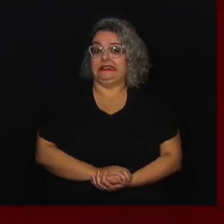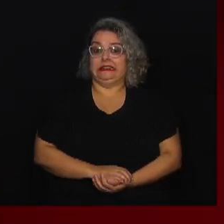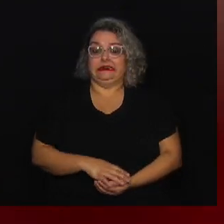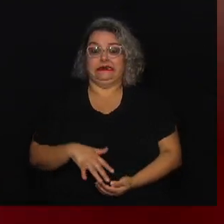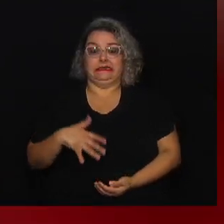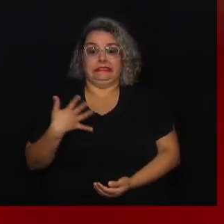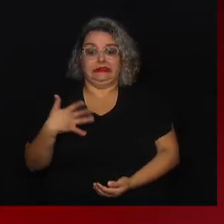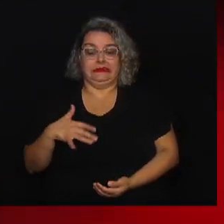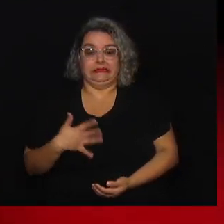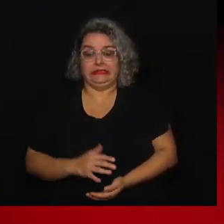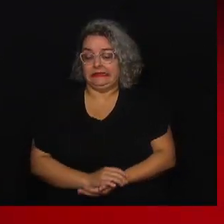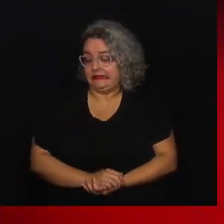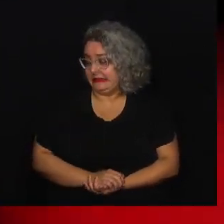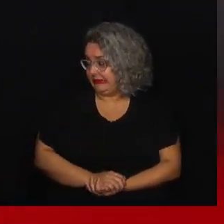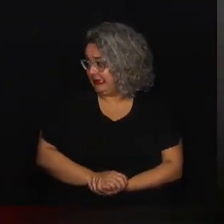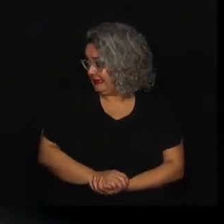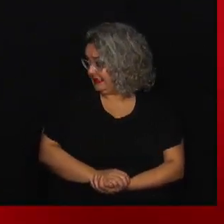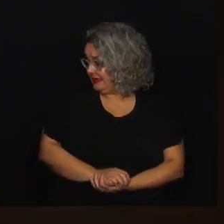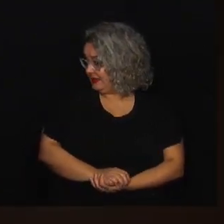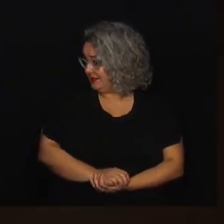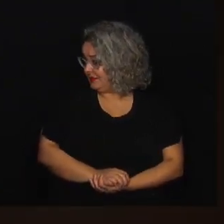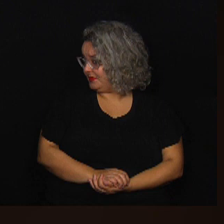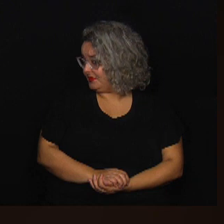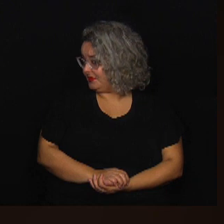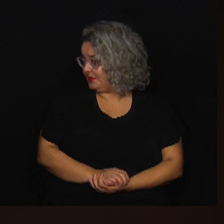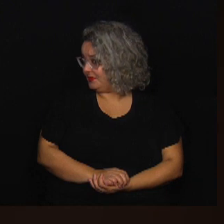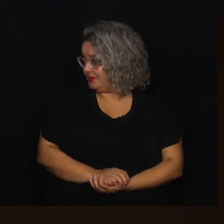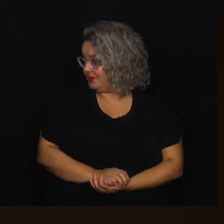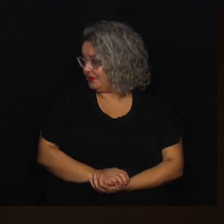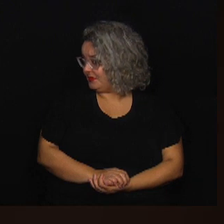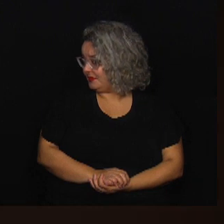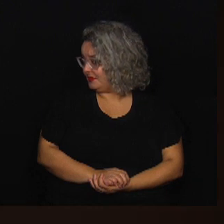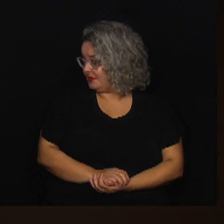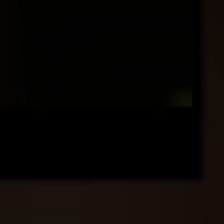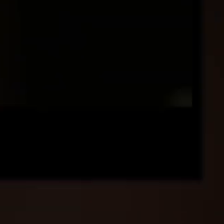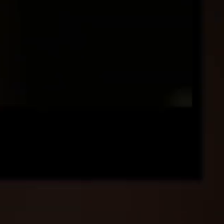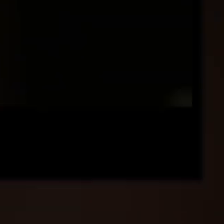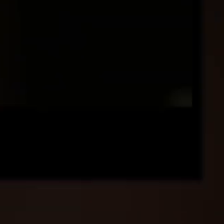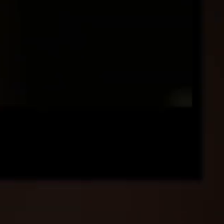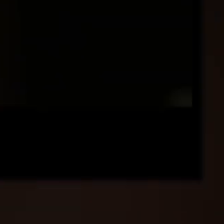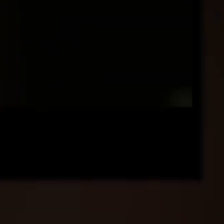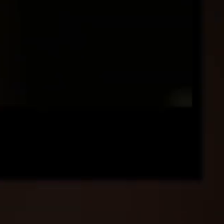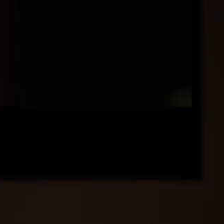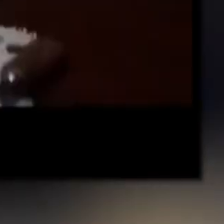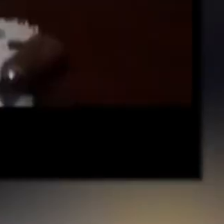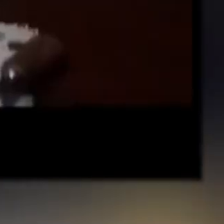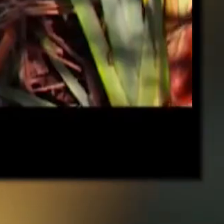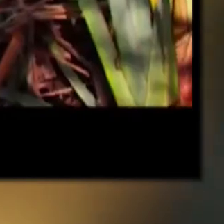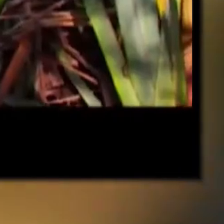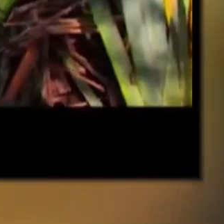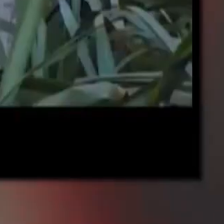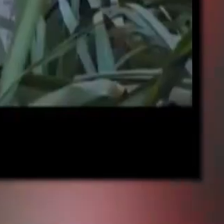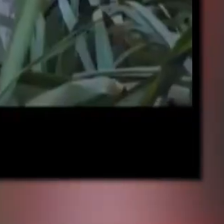I want to be loved from as many people as possible. But truth is, I'm not really a good